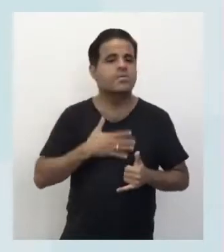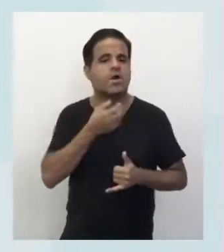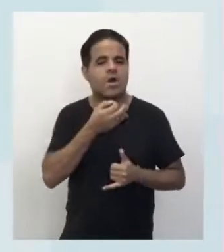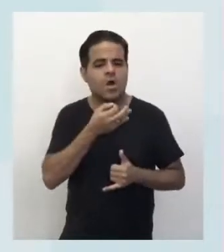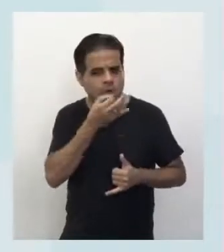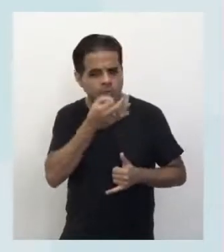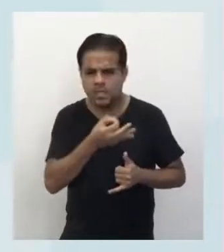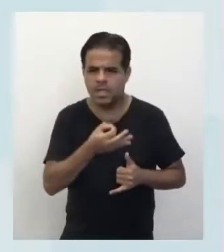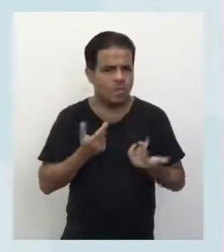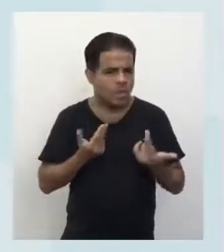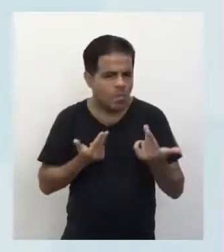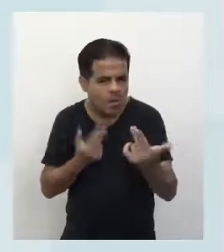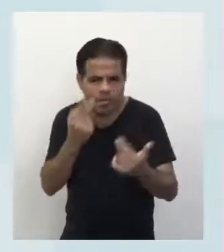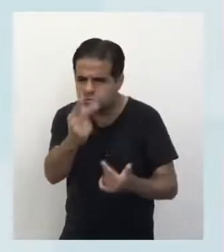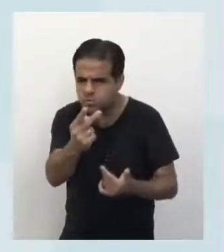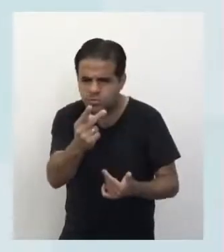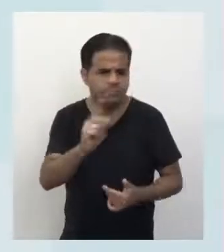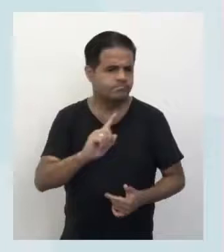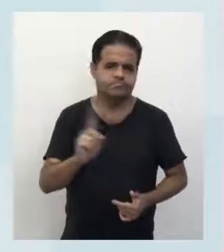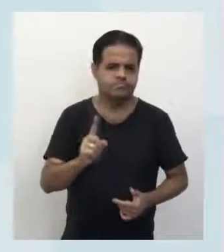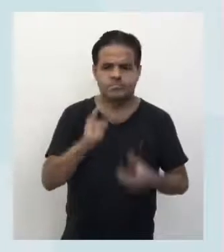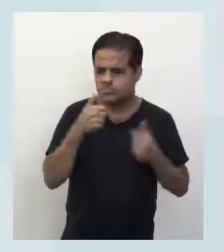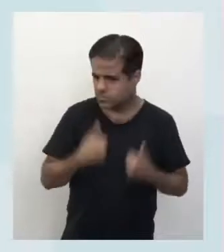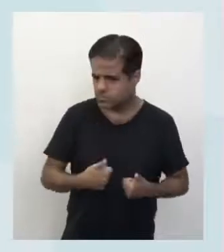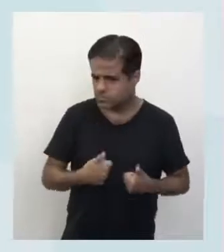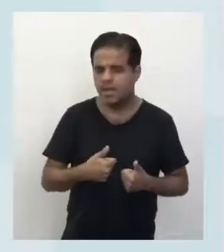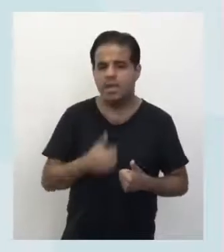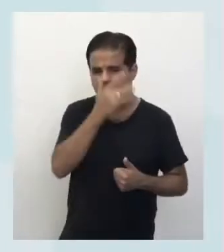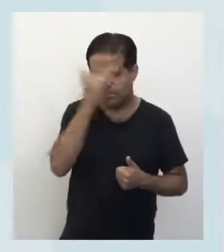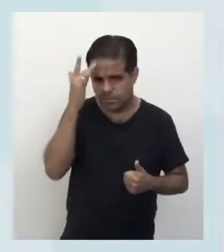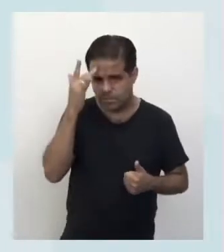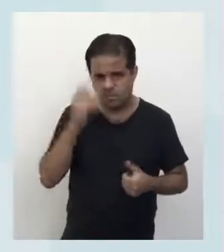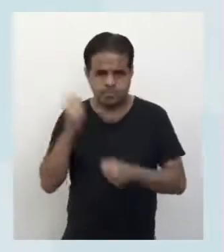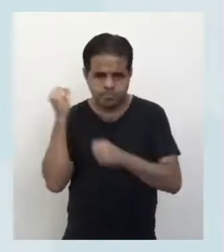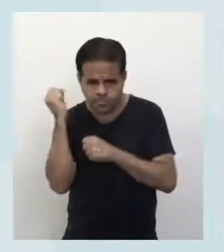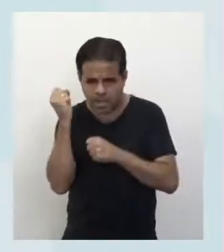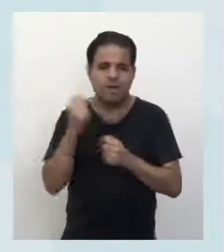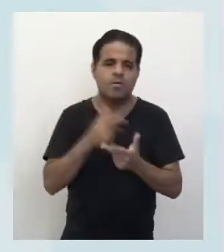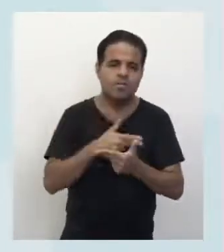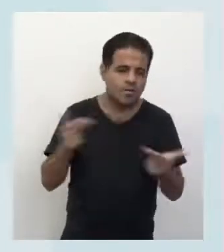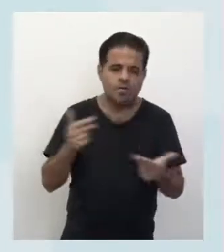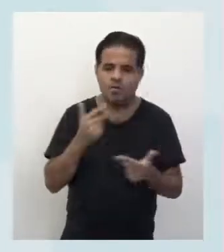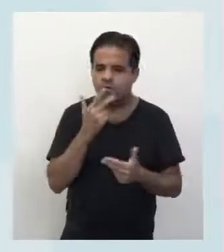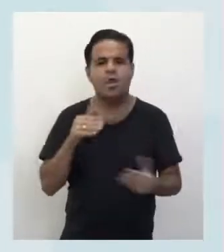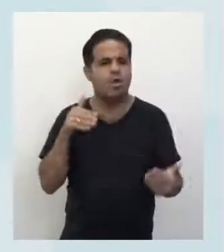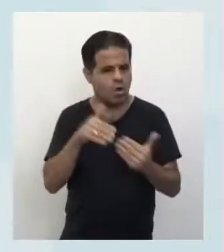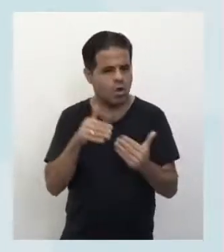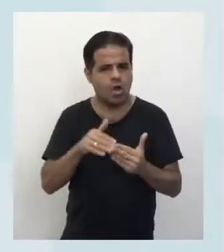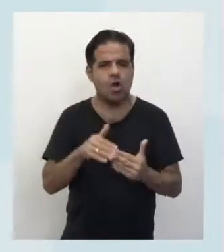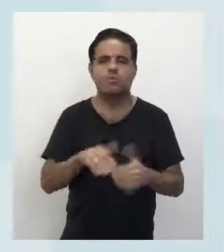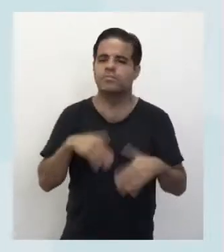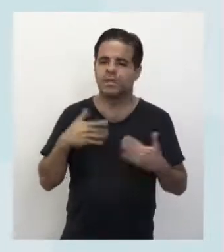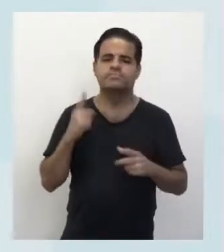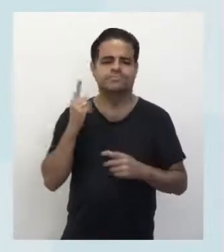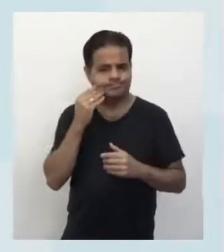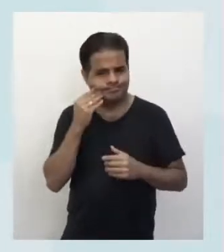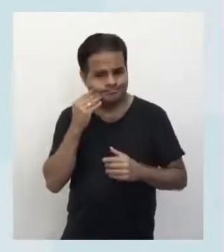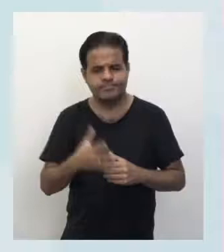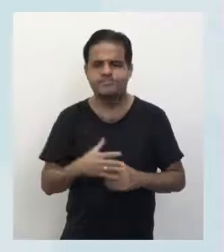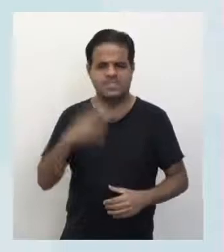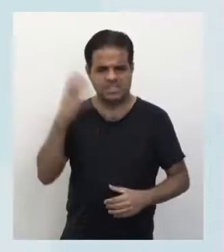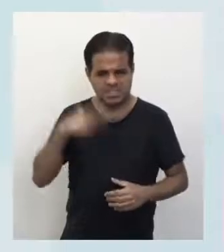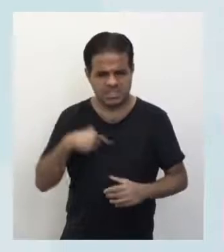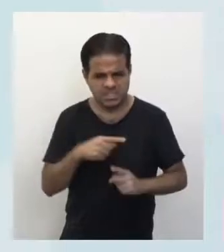a mesma que a tua. Tudo bem? Aí a pessoa com pau ou com alguma coisa, claro, falando que concorda, mas está mostrando ali bem